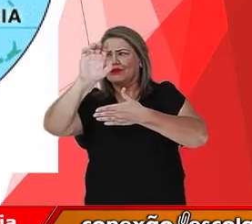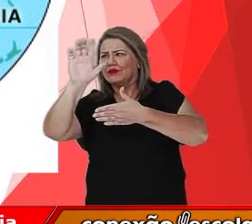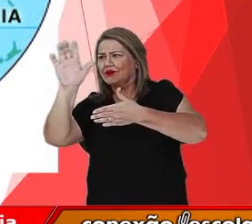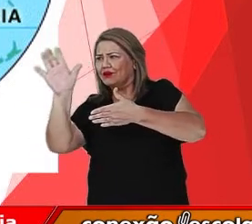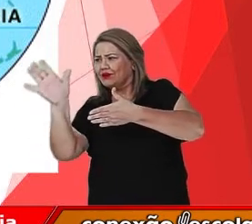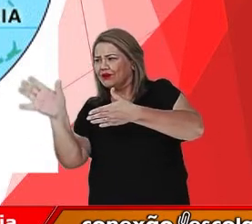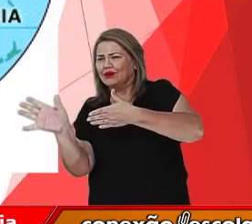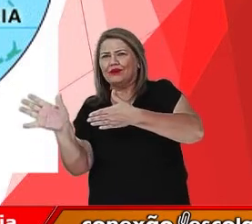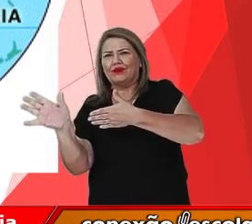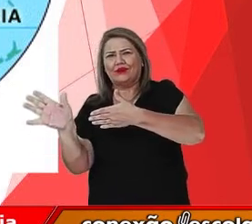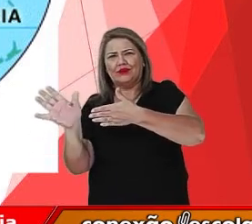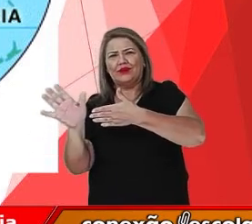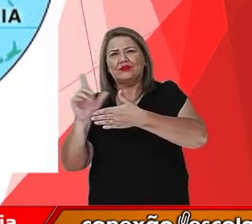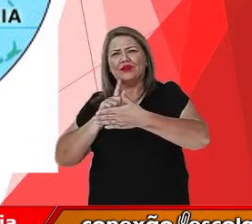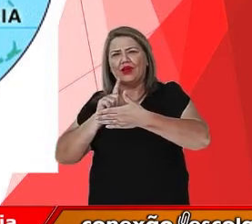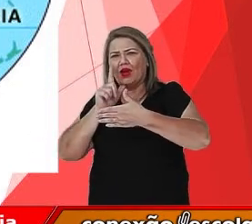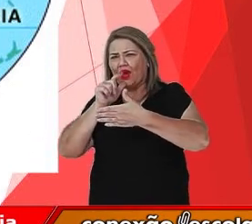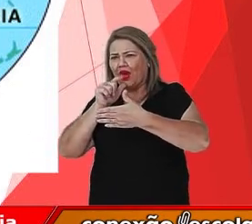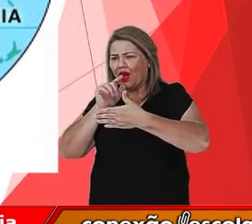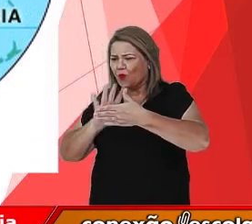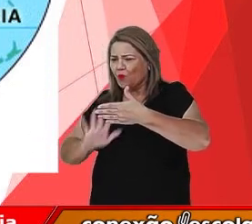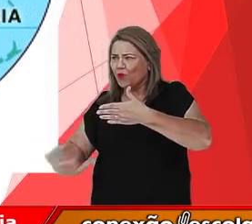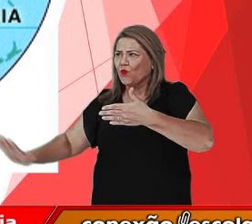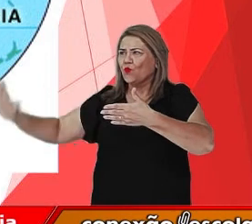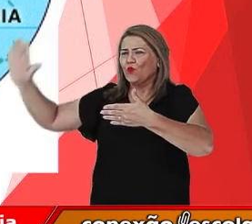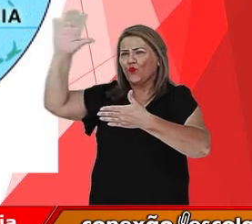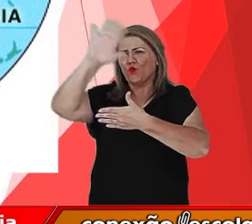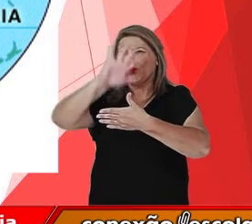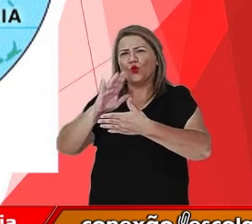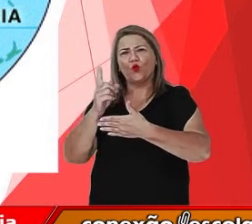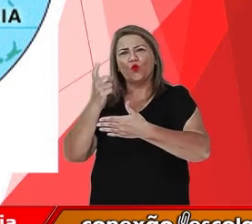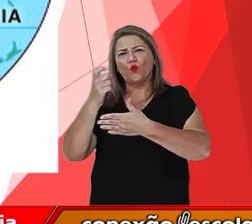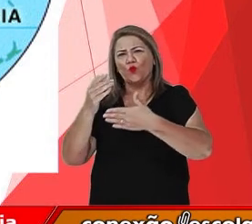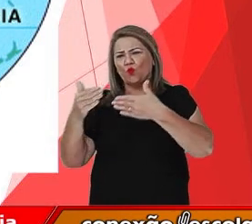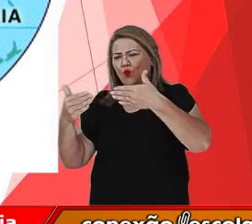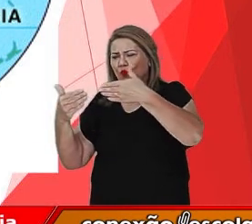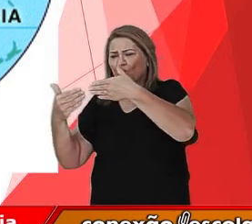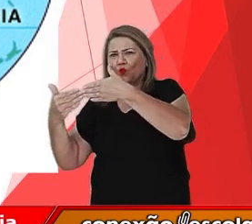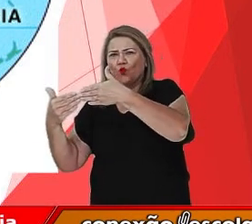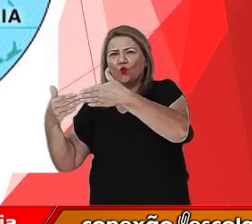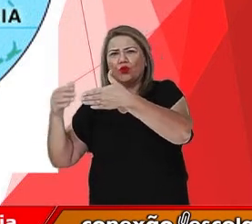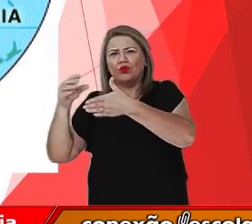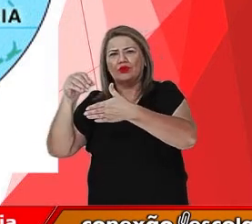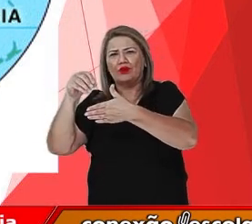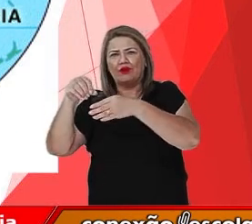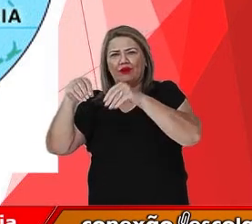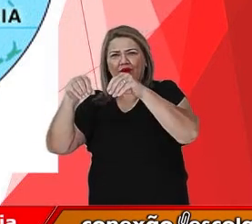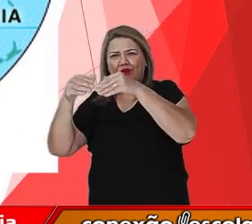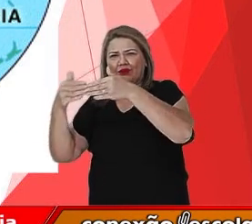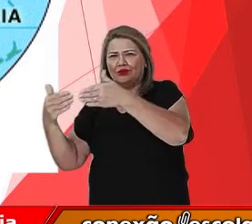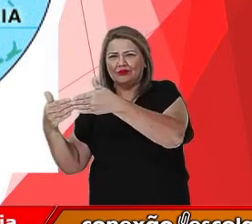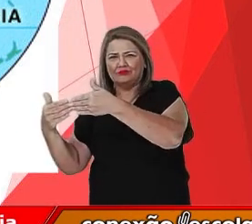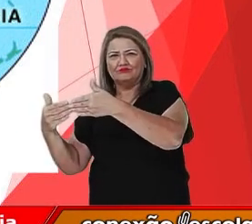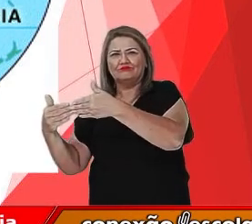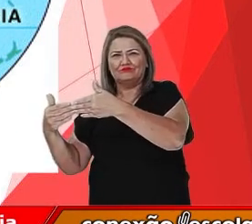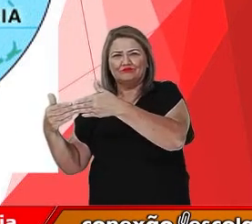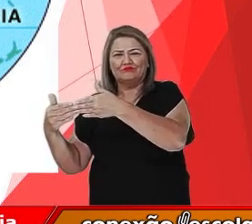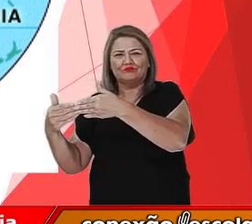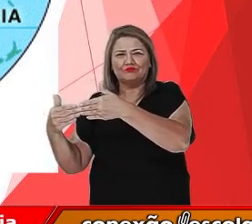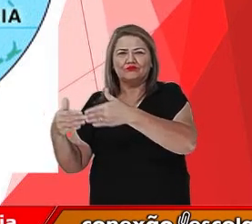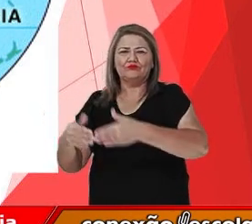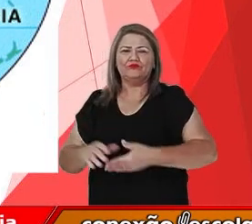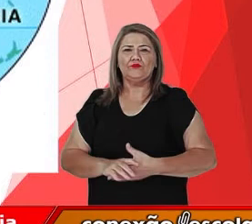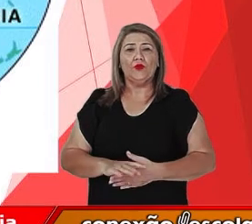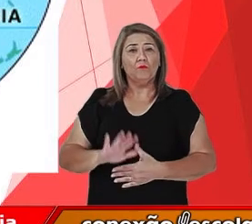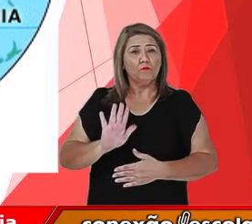são cercadas por água e apenas uma conectada à massa do continente, do que de fato um continente próprio. No